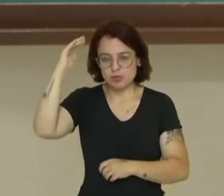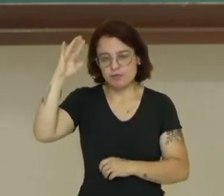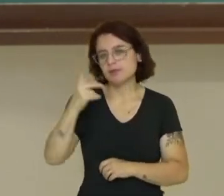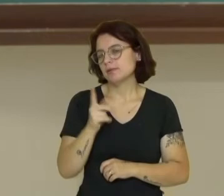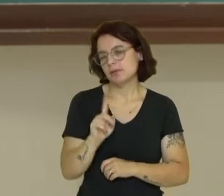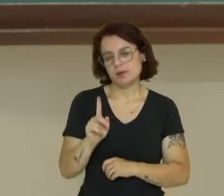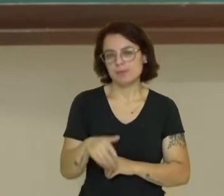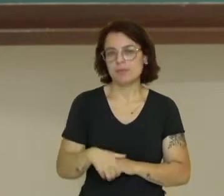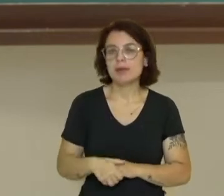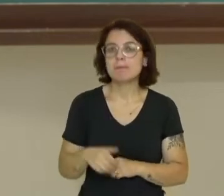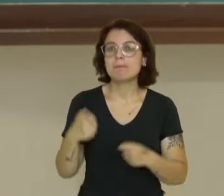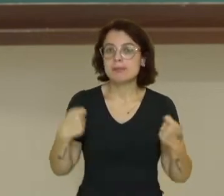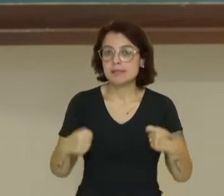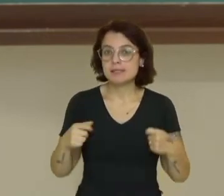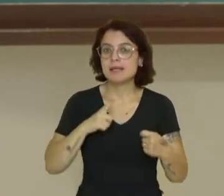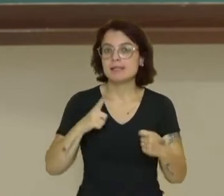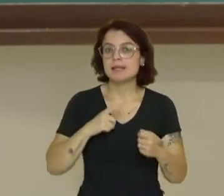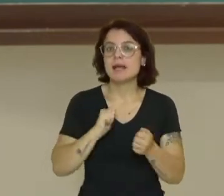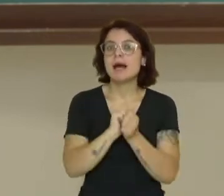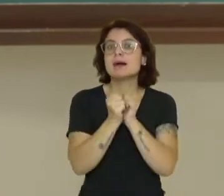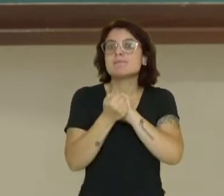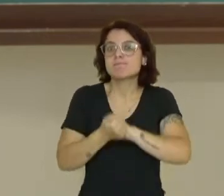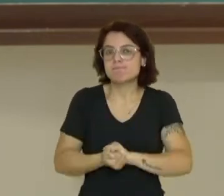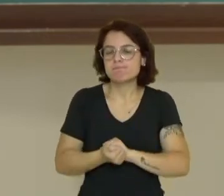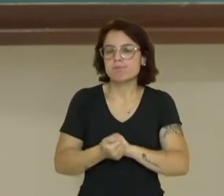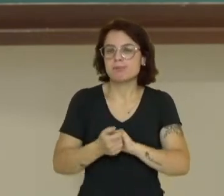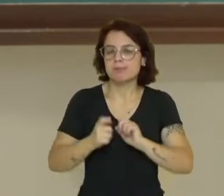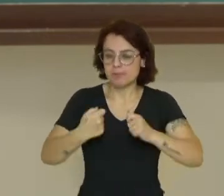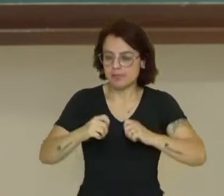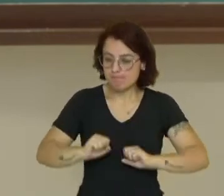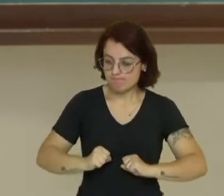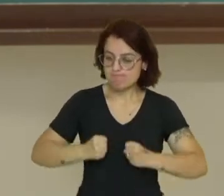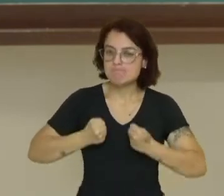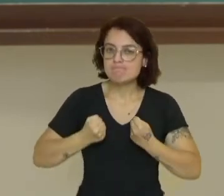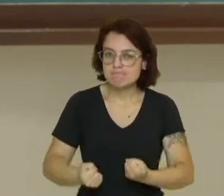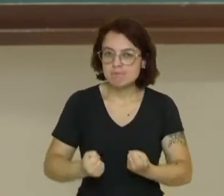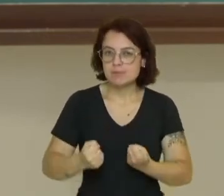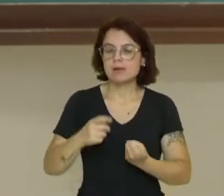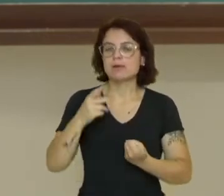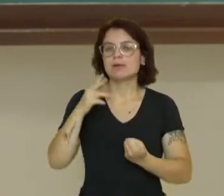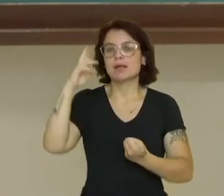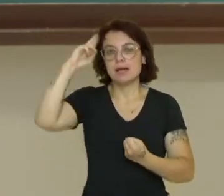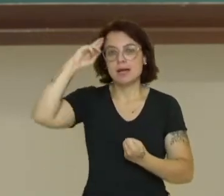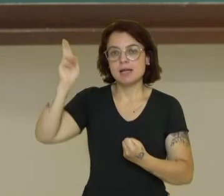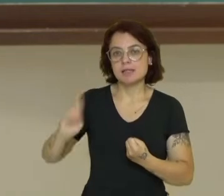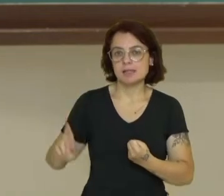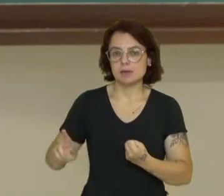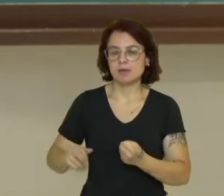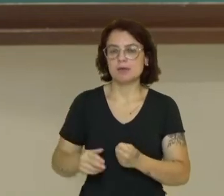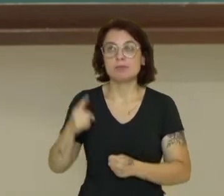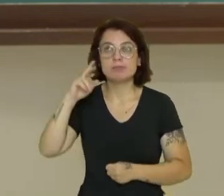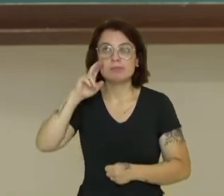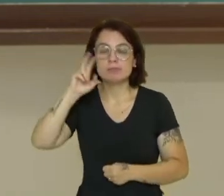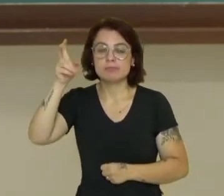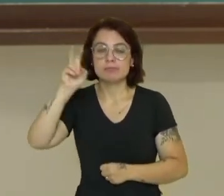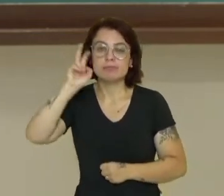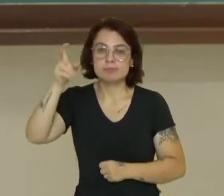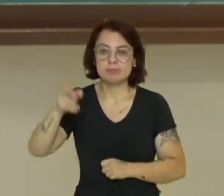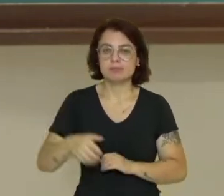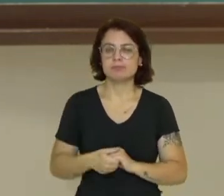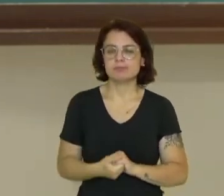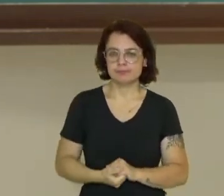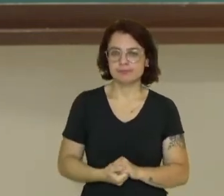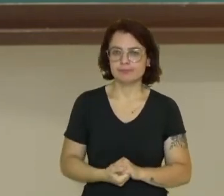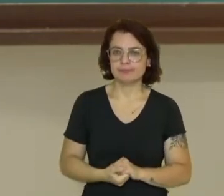é aquele que tem a aptidão, é aquele que responde à alma racional, intelectual. Então,